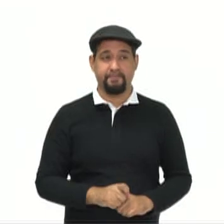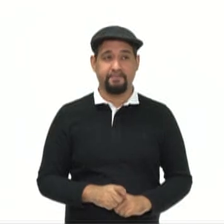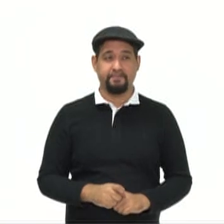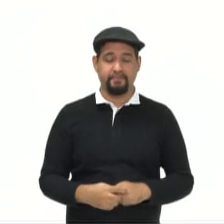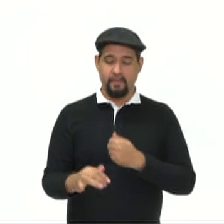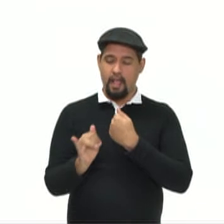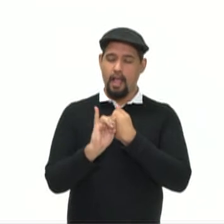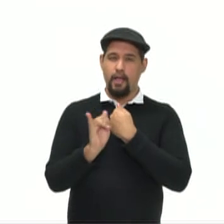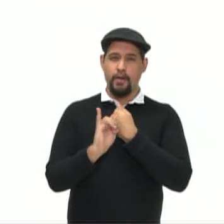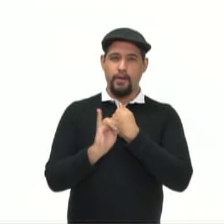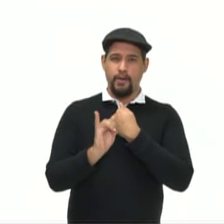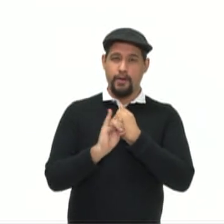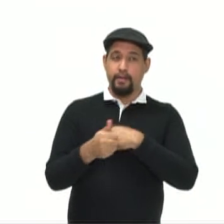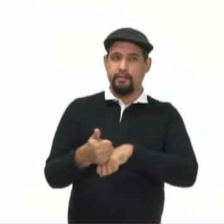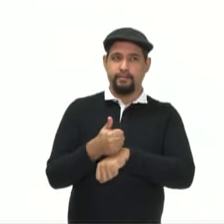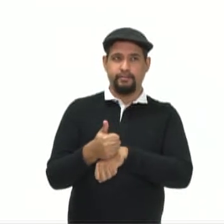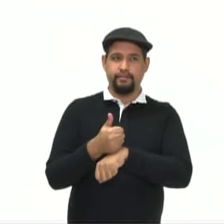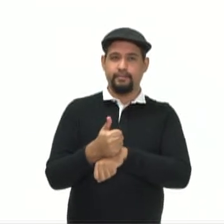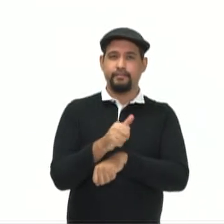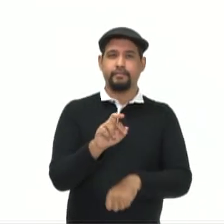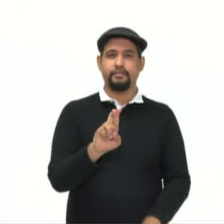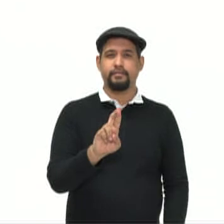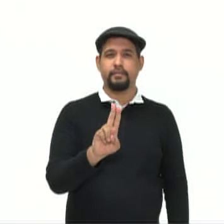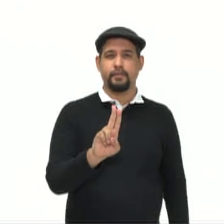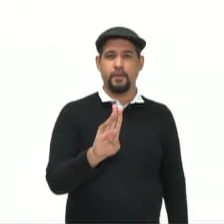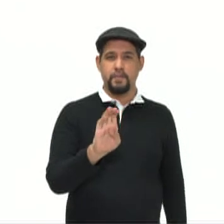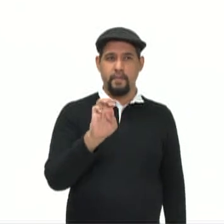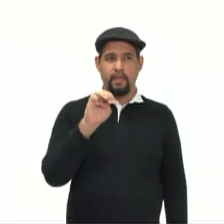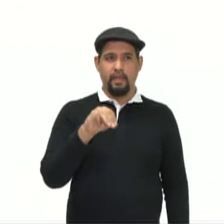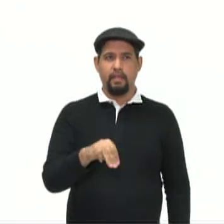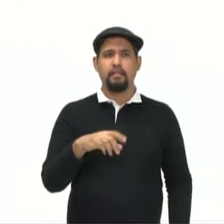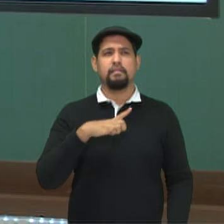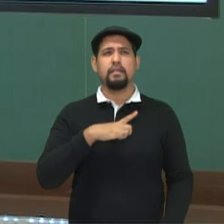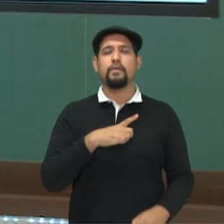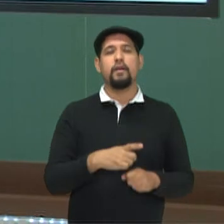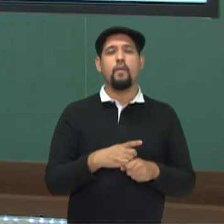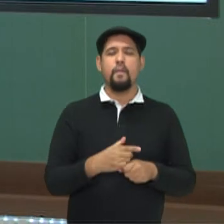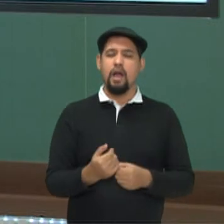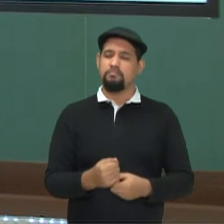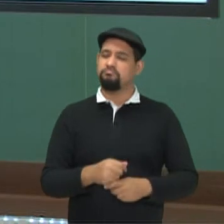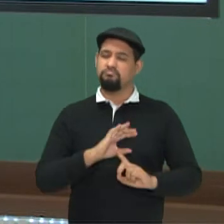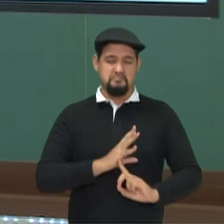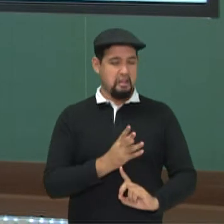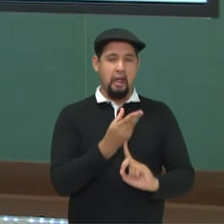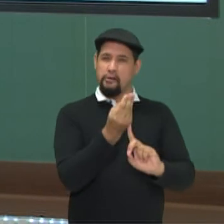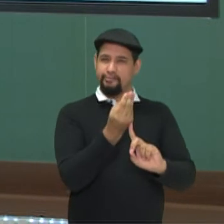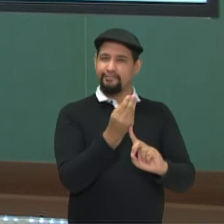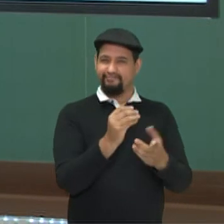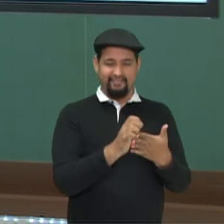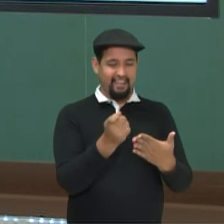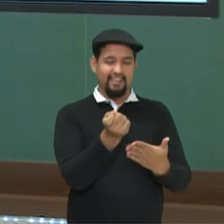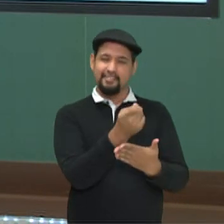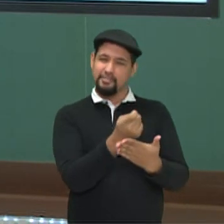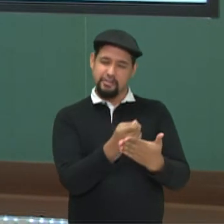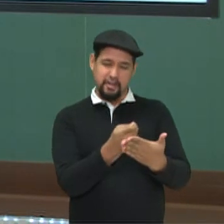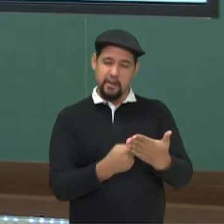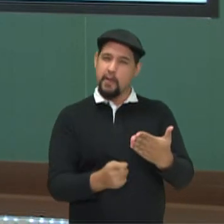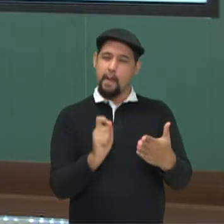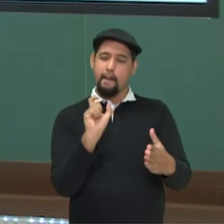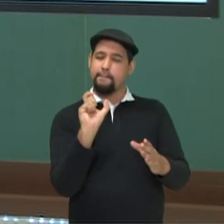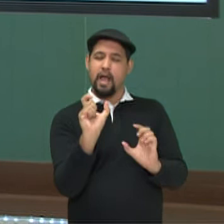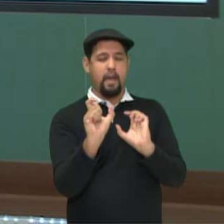Braga traz uma narrativa bem humorada sobre a arte da escrita. Então, durante a crônica, que ele trabalha com a língua, com as